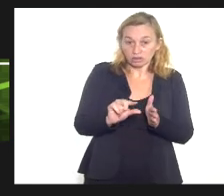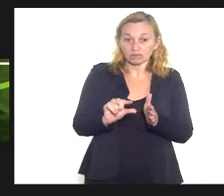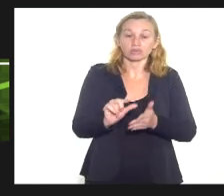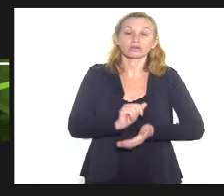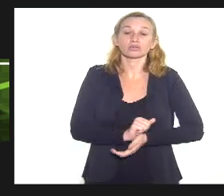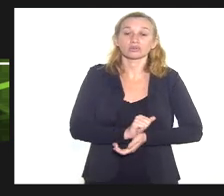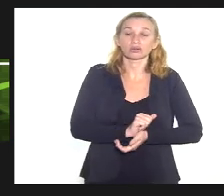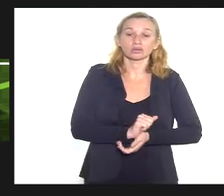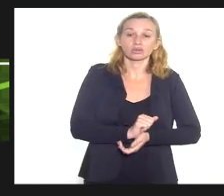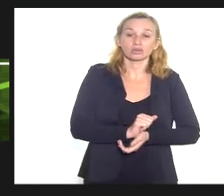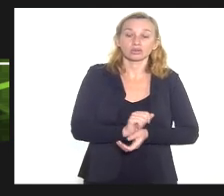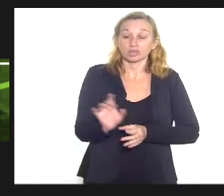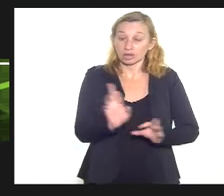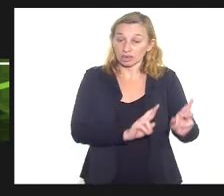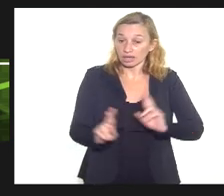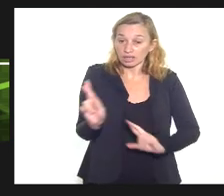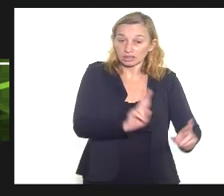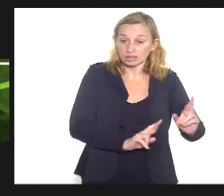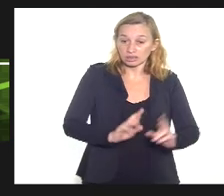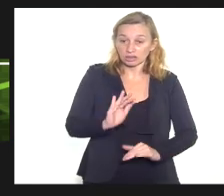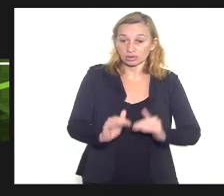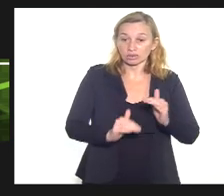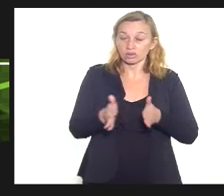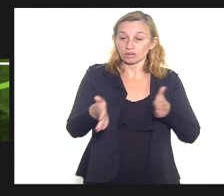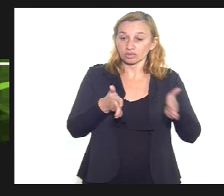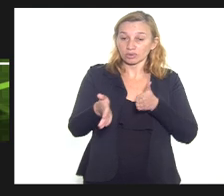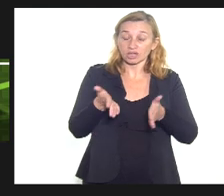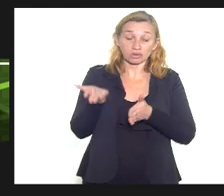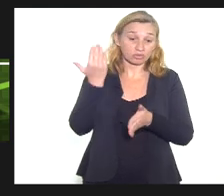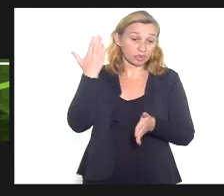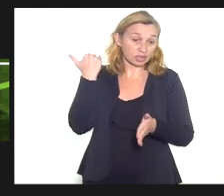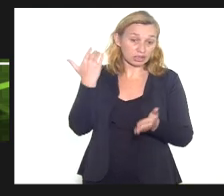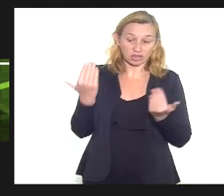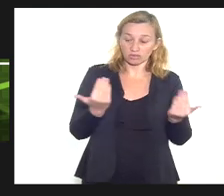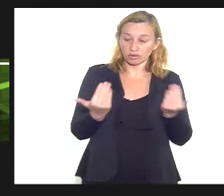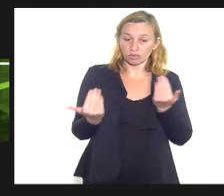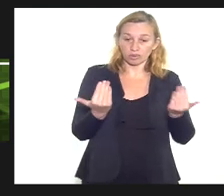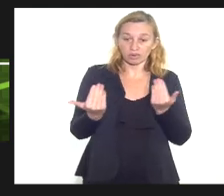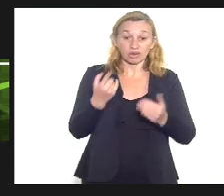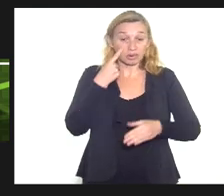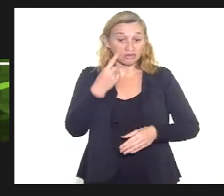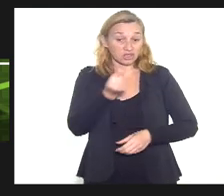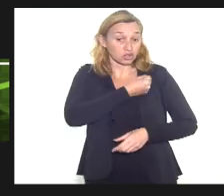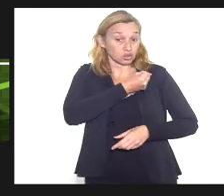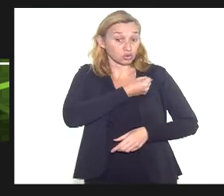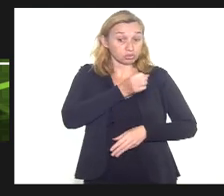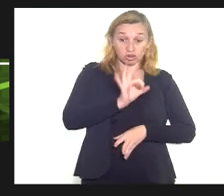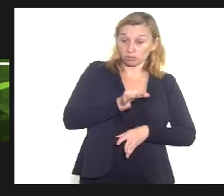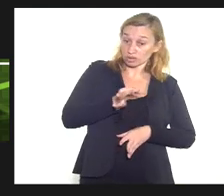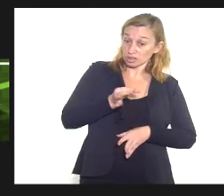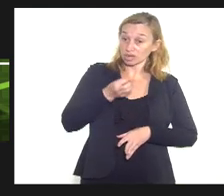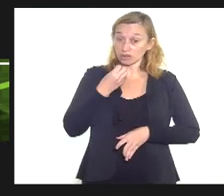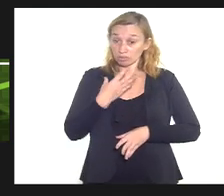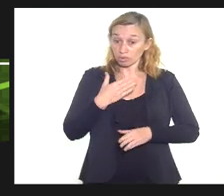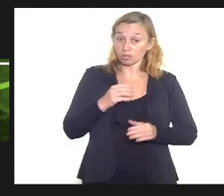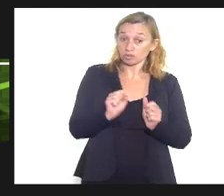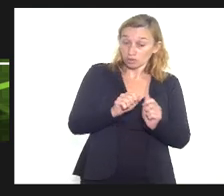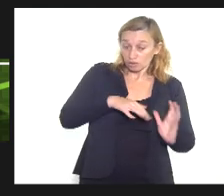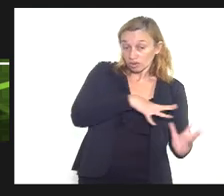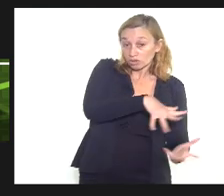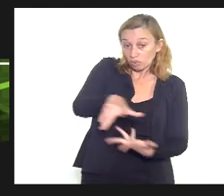e variação em relação à apuração de períodos anteriores para ver se os números estão razoáveis, de uma forma bem